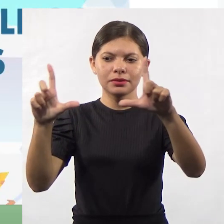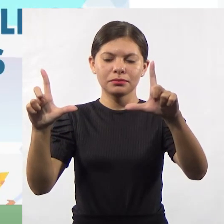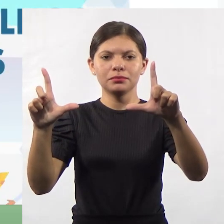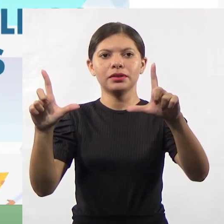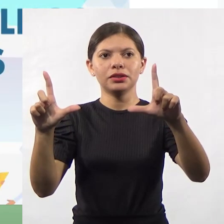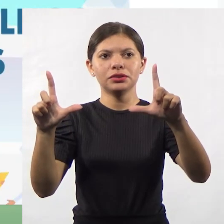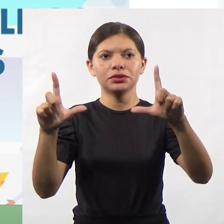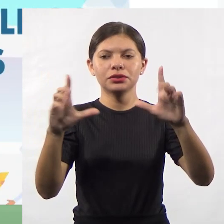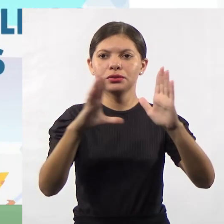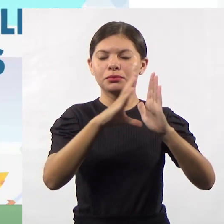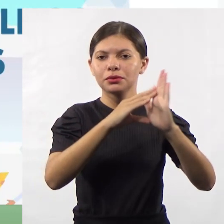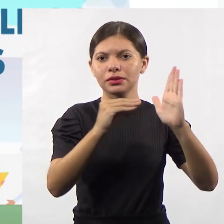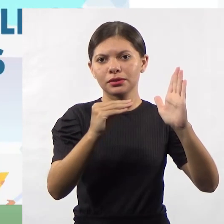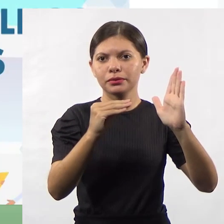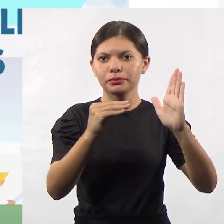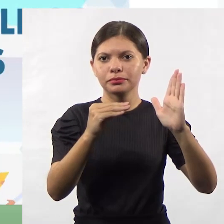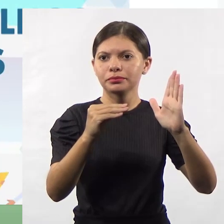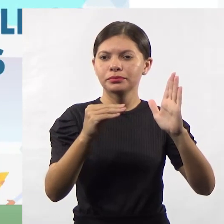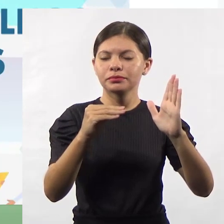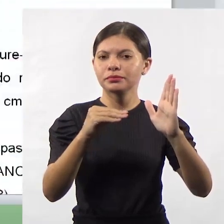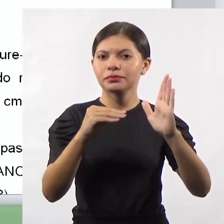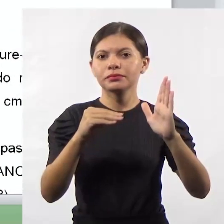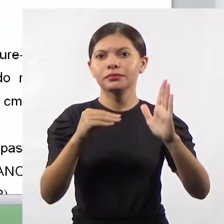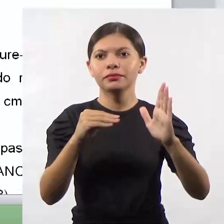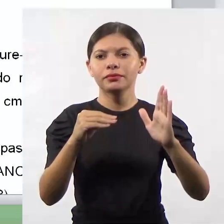template, o template que a gente vai